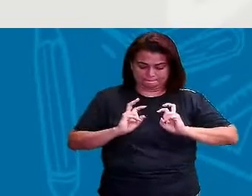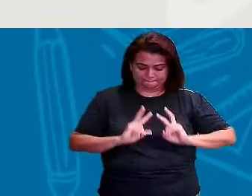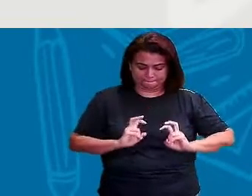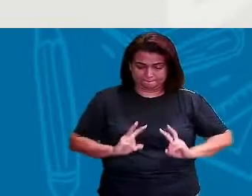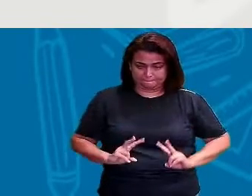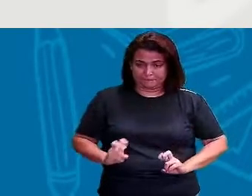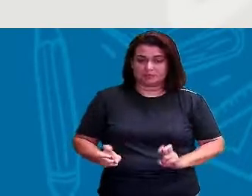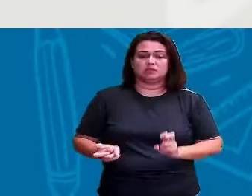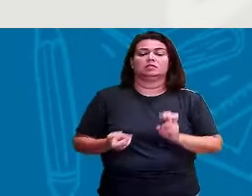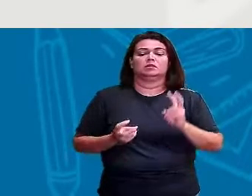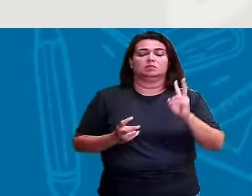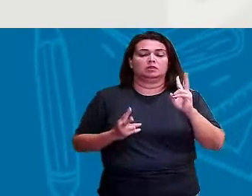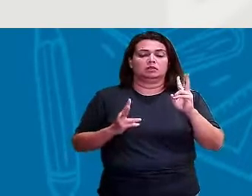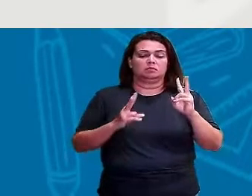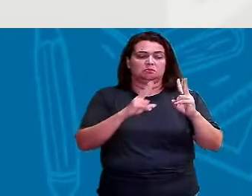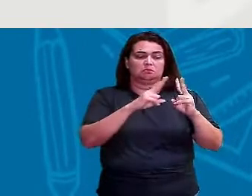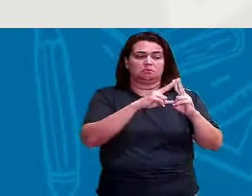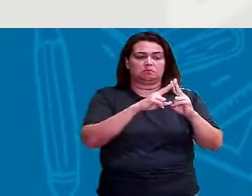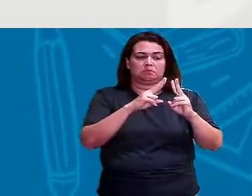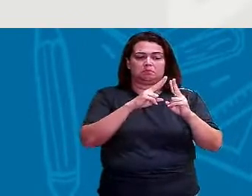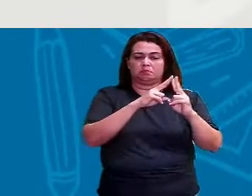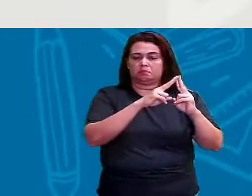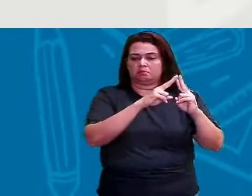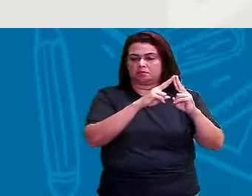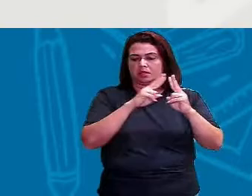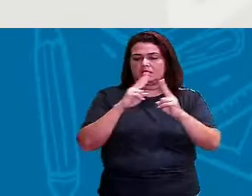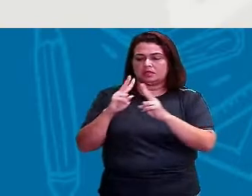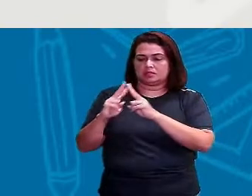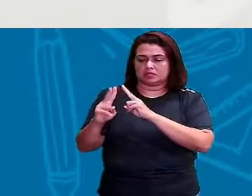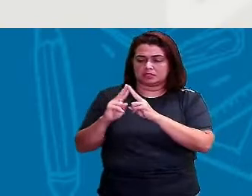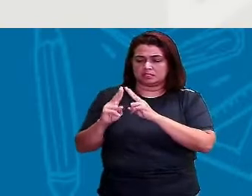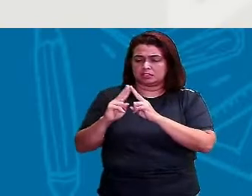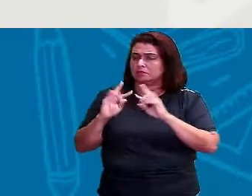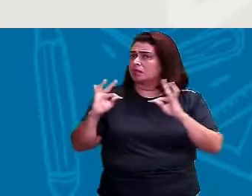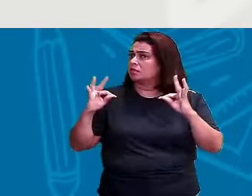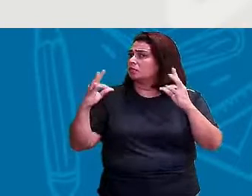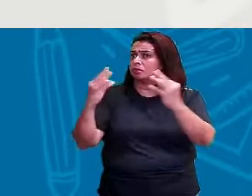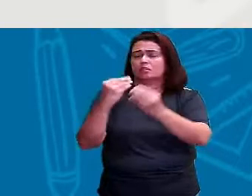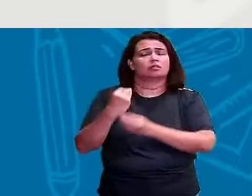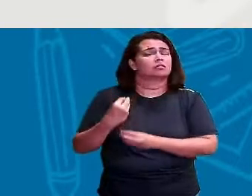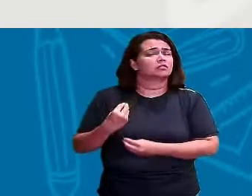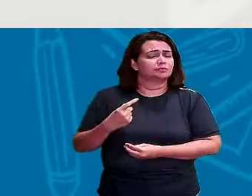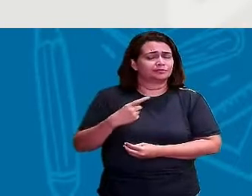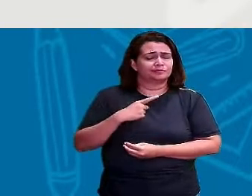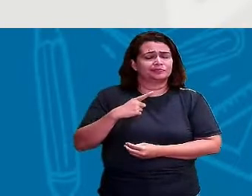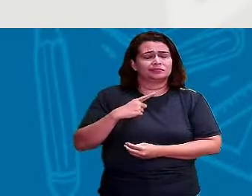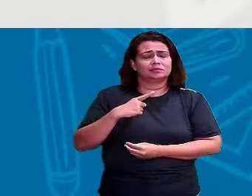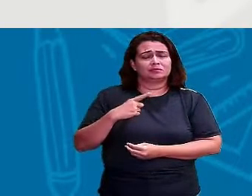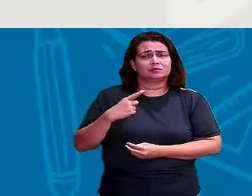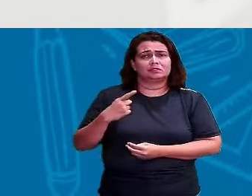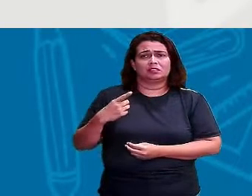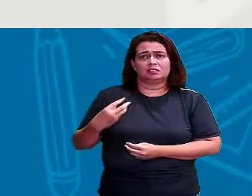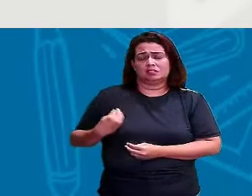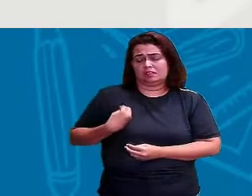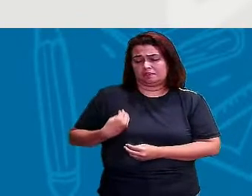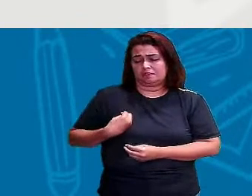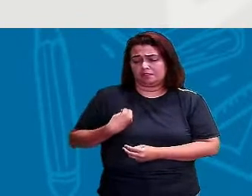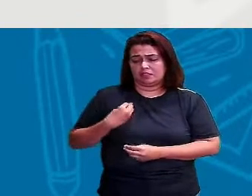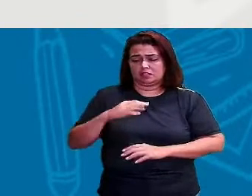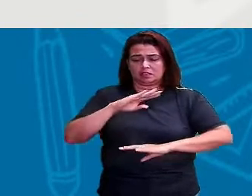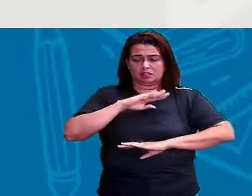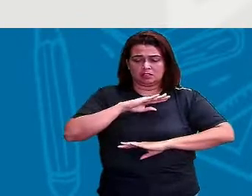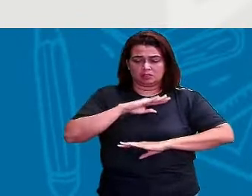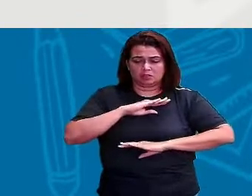que o par e o ímpar está relacionado em tudo que a gente tem no nosso dia a dia, no nosso corpo. Então, isso fica